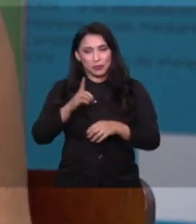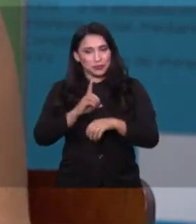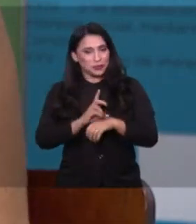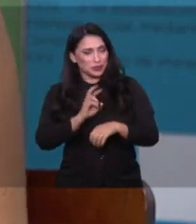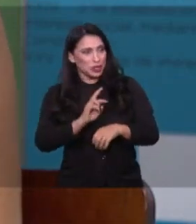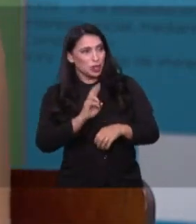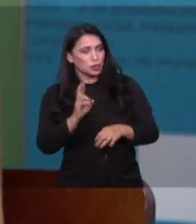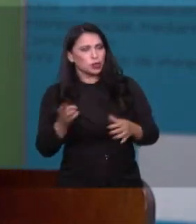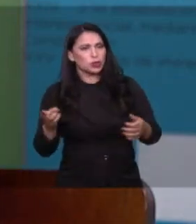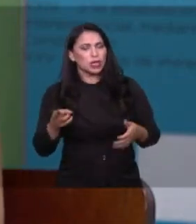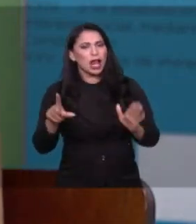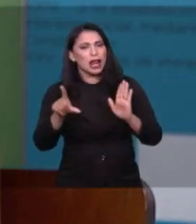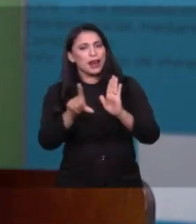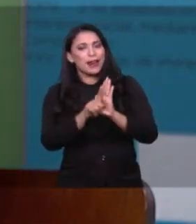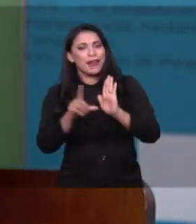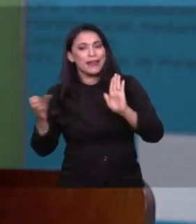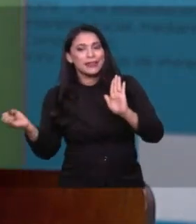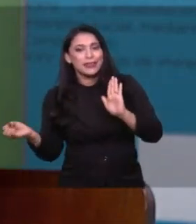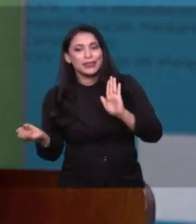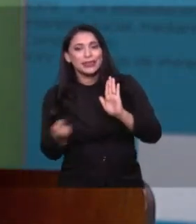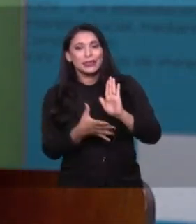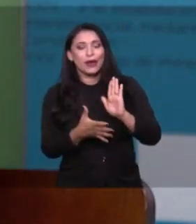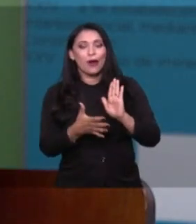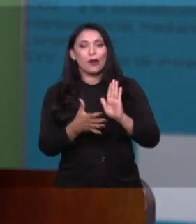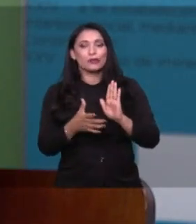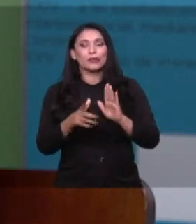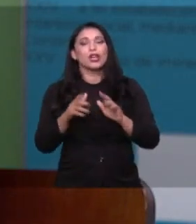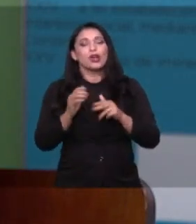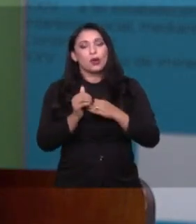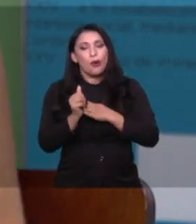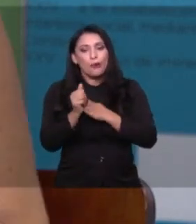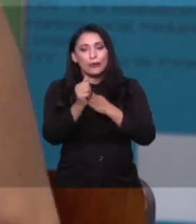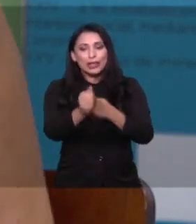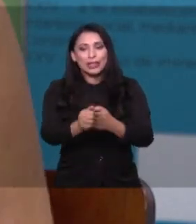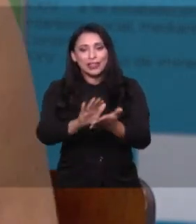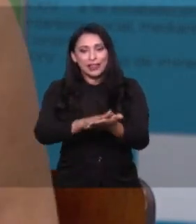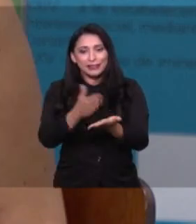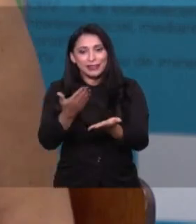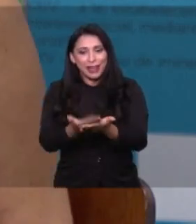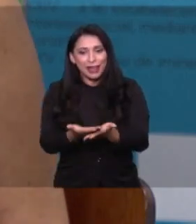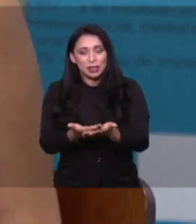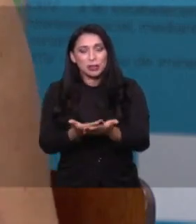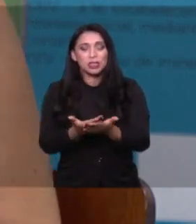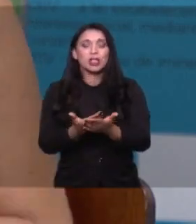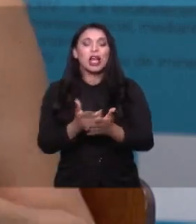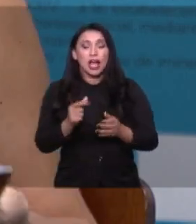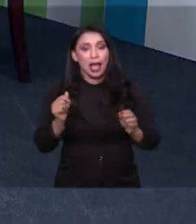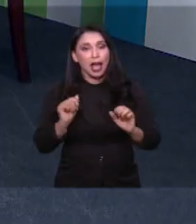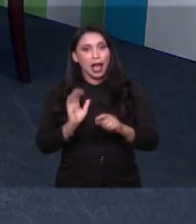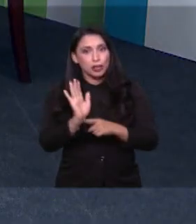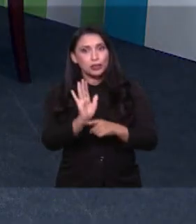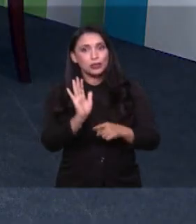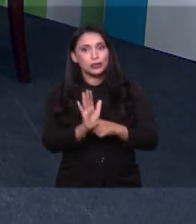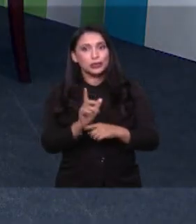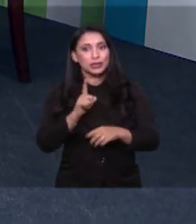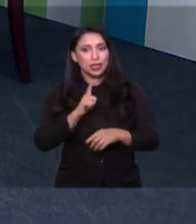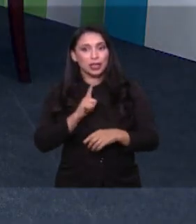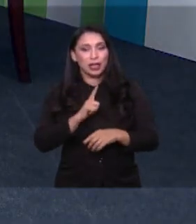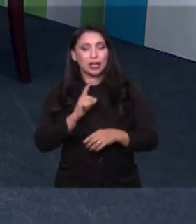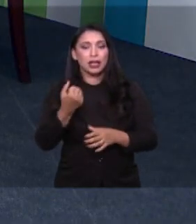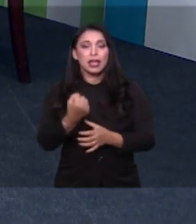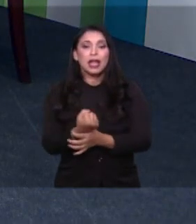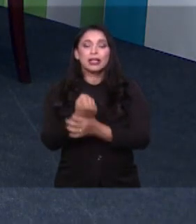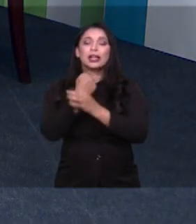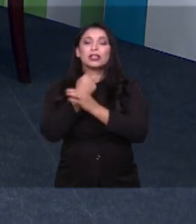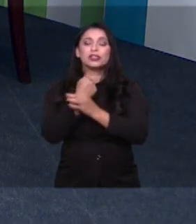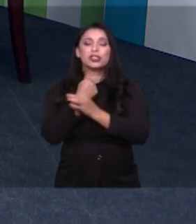nova legislação, colocando aí o guia intérprete, ela ajuda, né? Porque abre mais um espaço ali, uma garantia